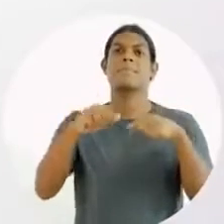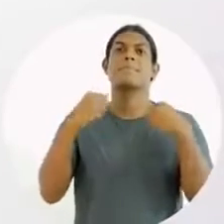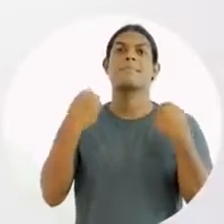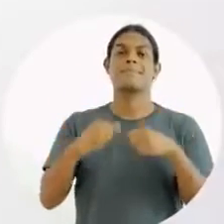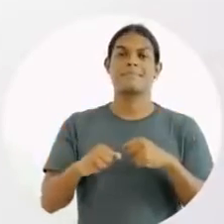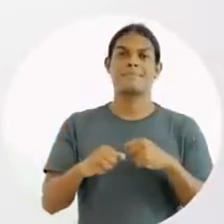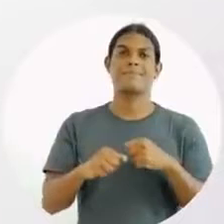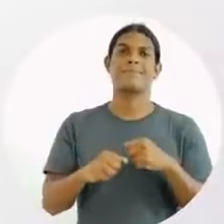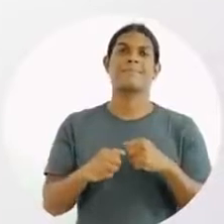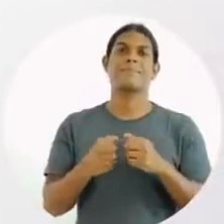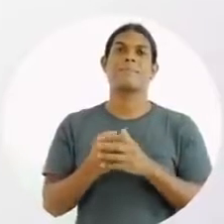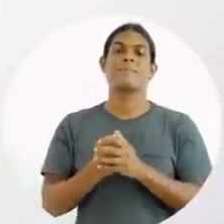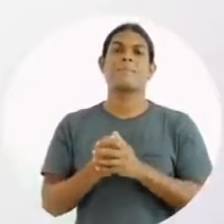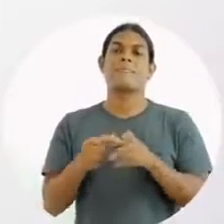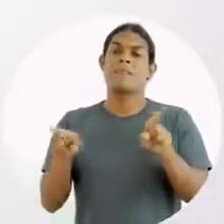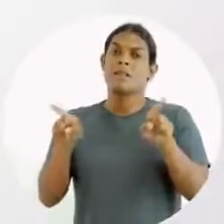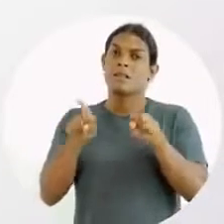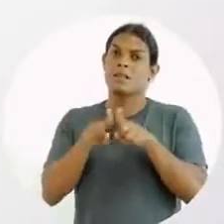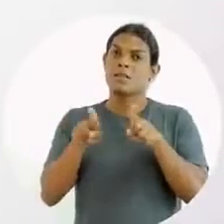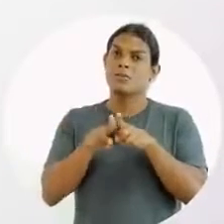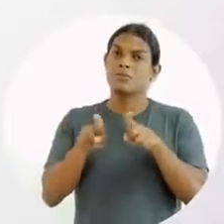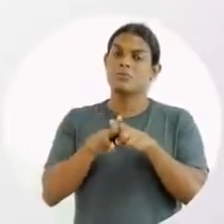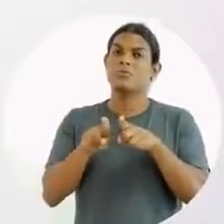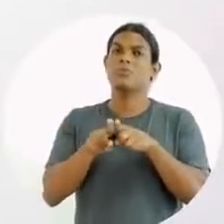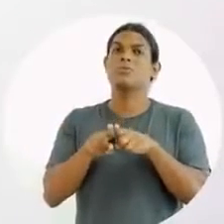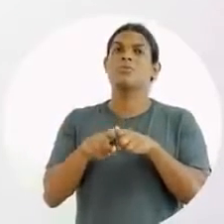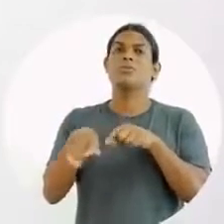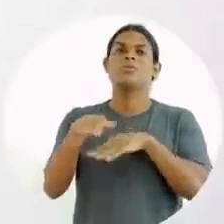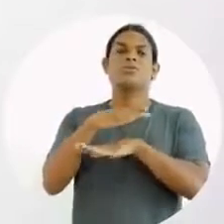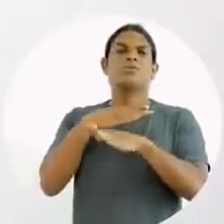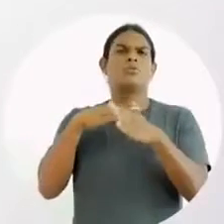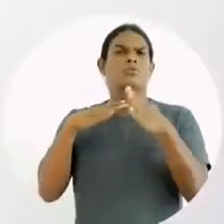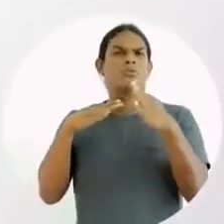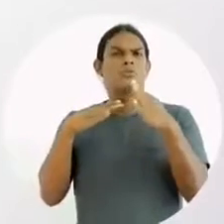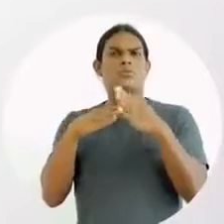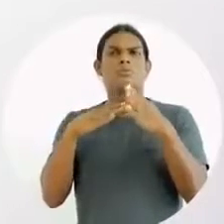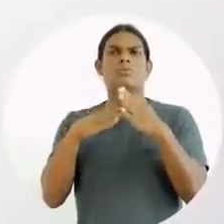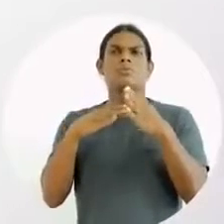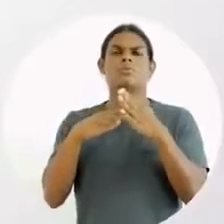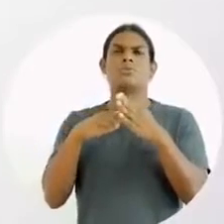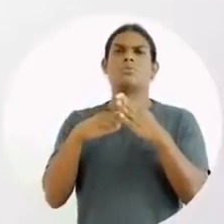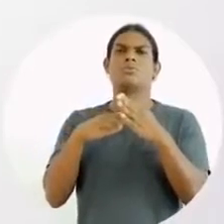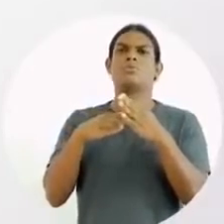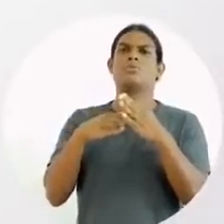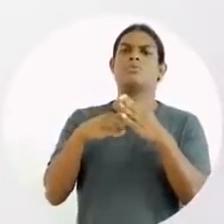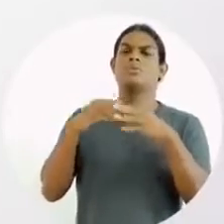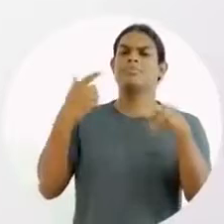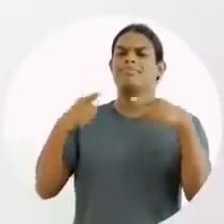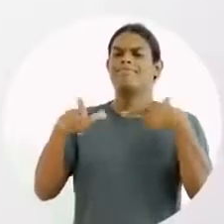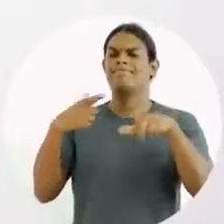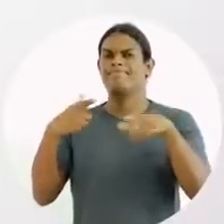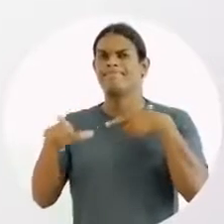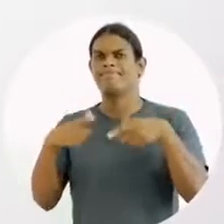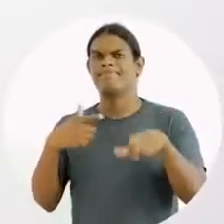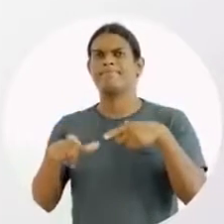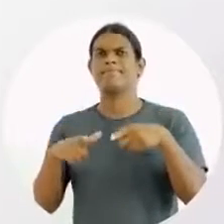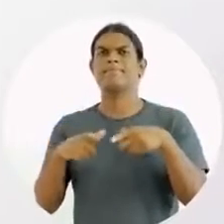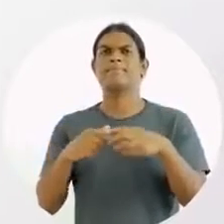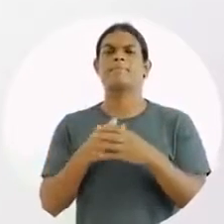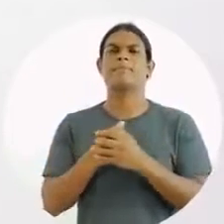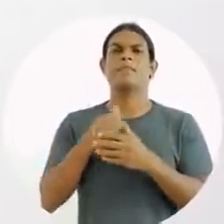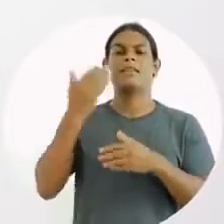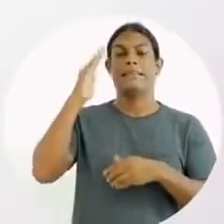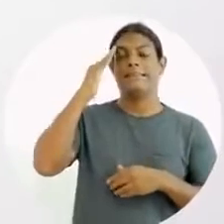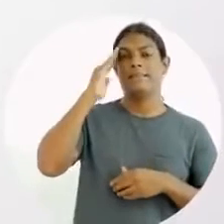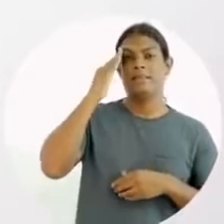precisa essencialmente estar junto do seu colaborador, estar junto do seu subordinado, entendendo que